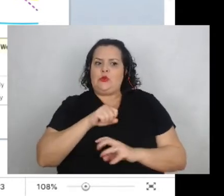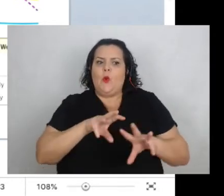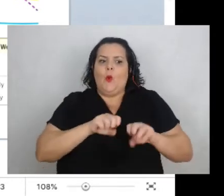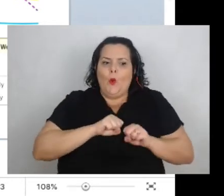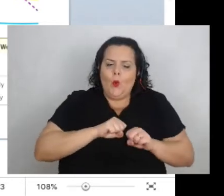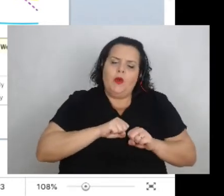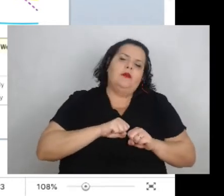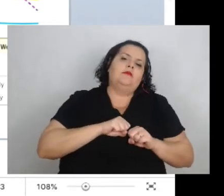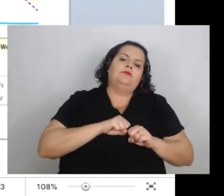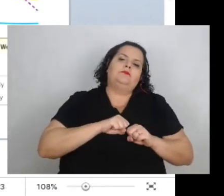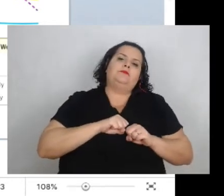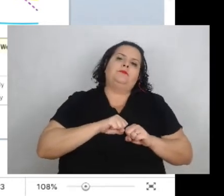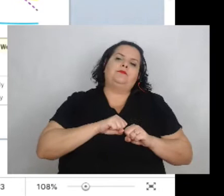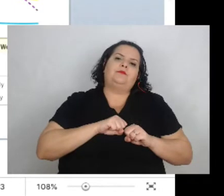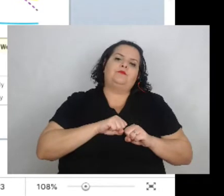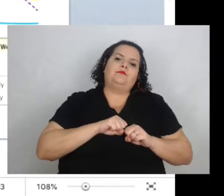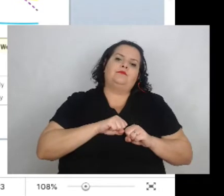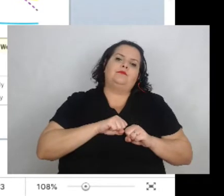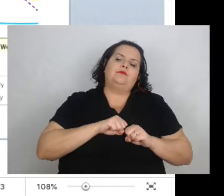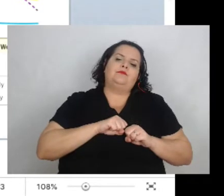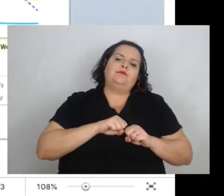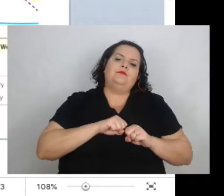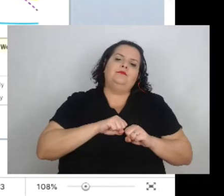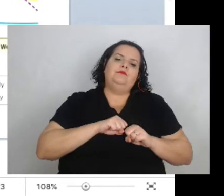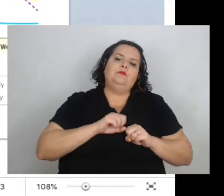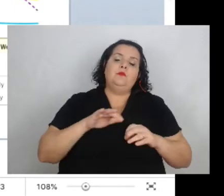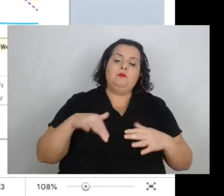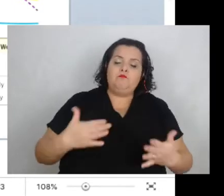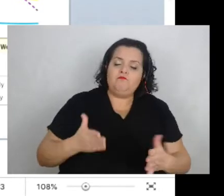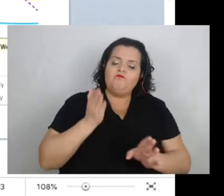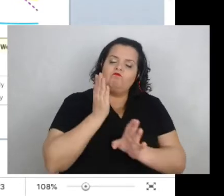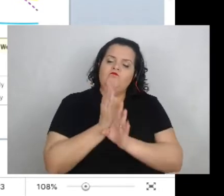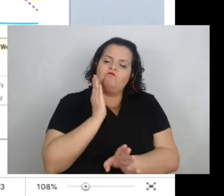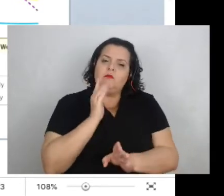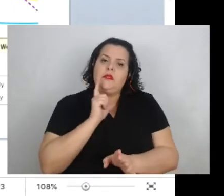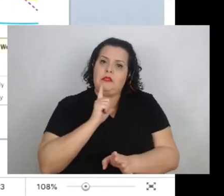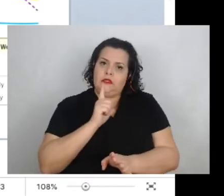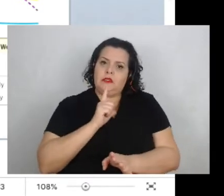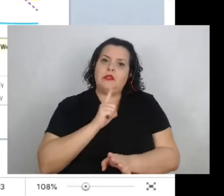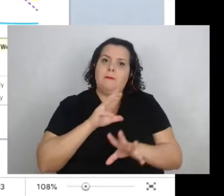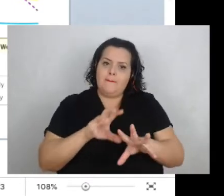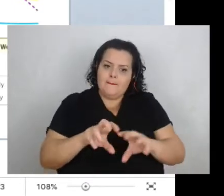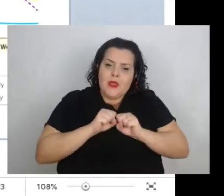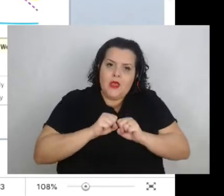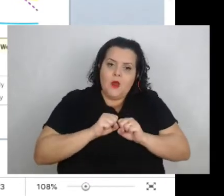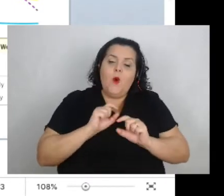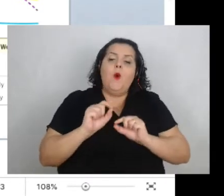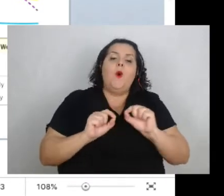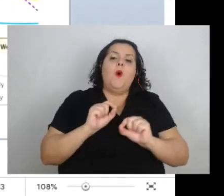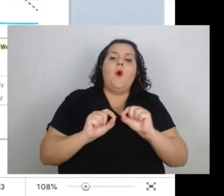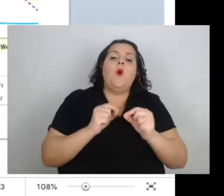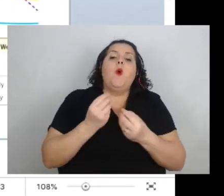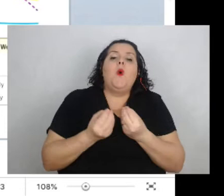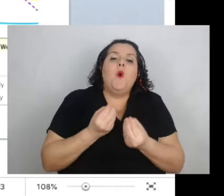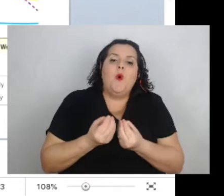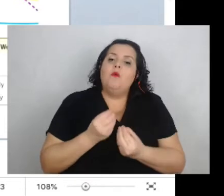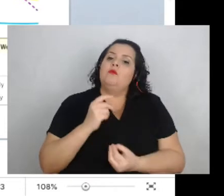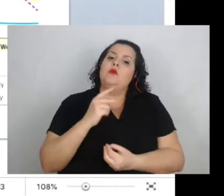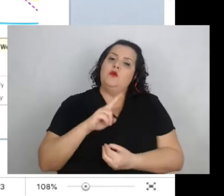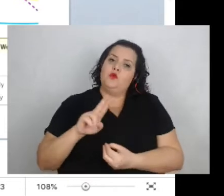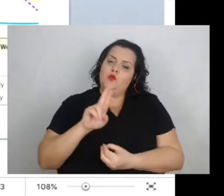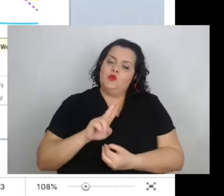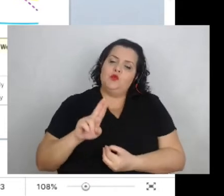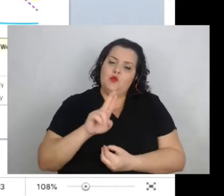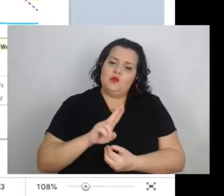aguda. O diagnóstico de infecção aguda, ele deve ser feito através da técnica de PCR.